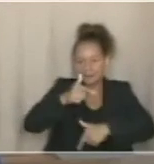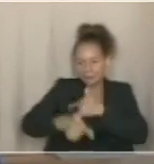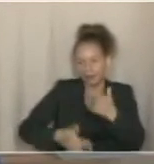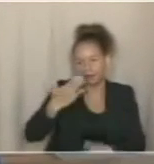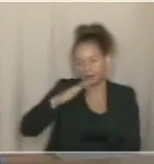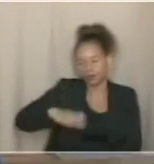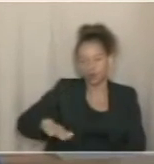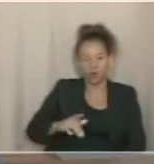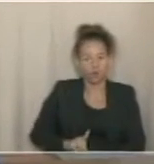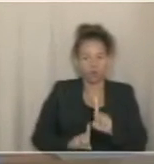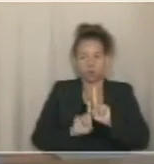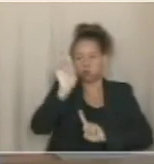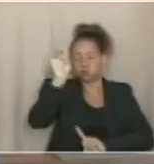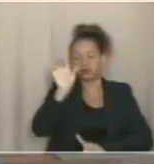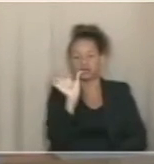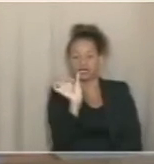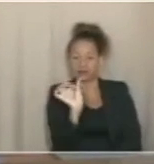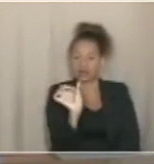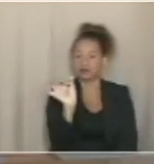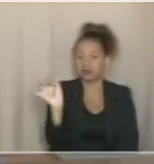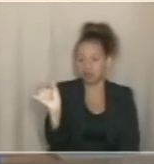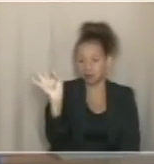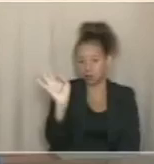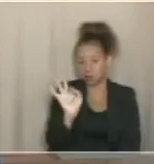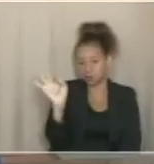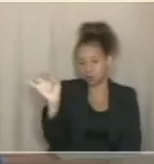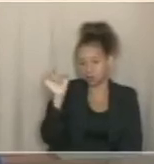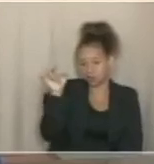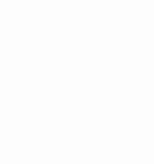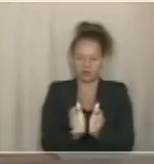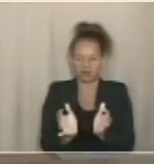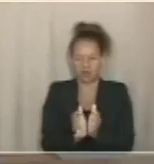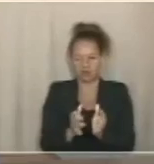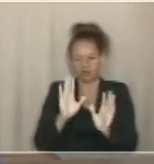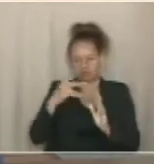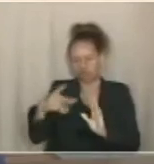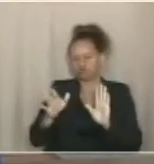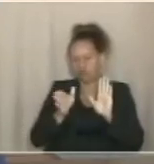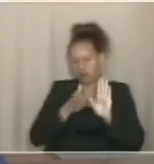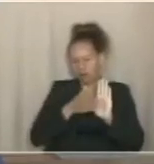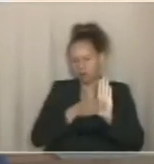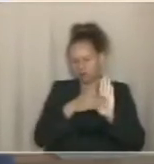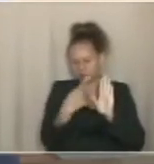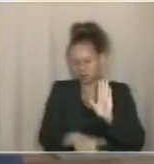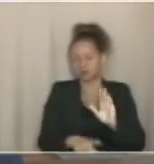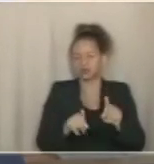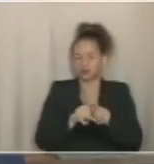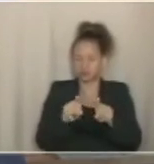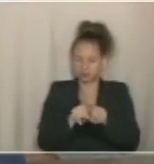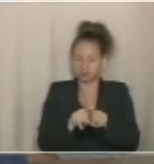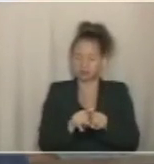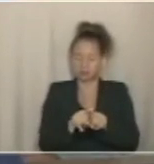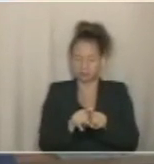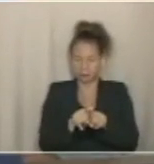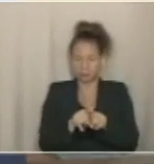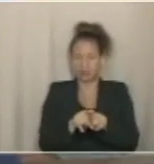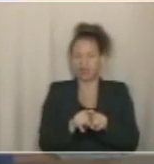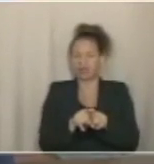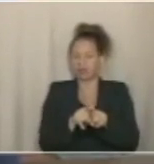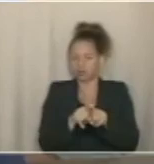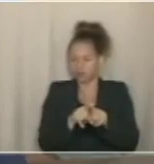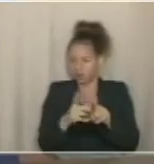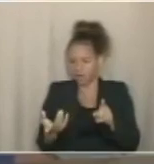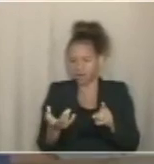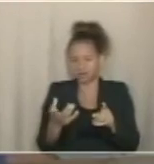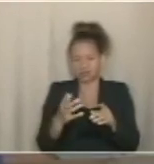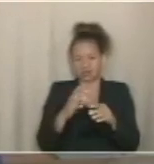número alto. 66% desses meninos negros. E ainda existe a subnotificação, porque tem casos que o Conselho